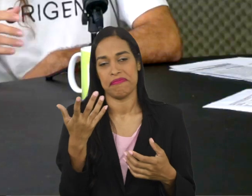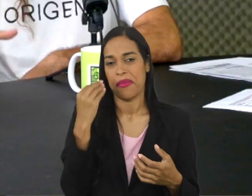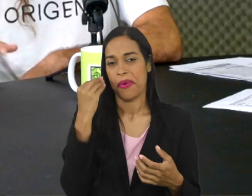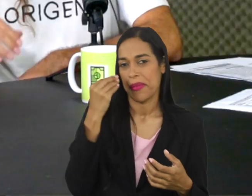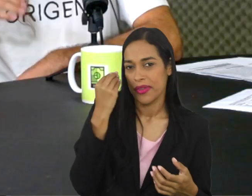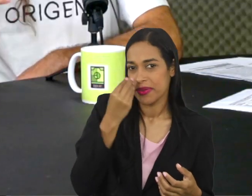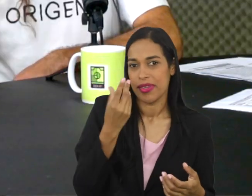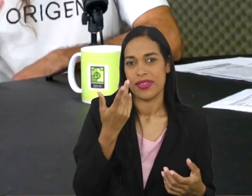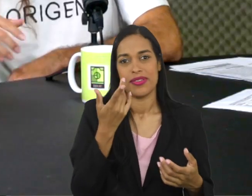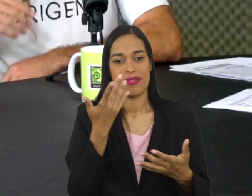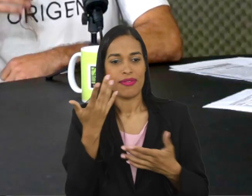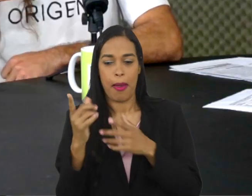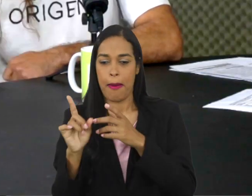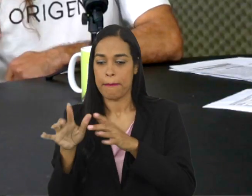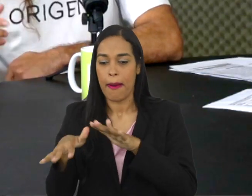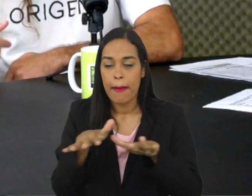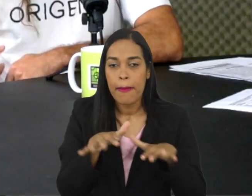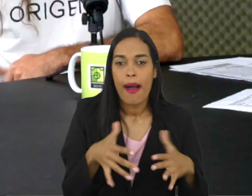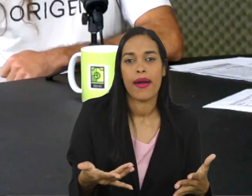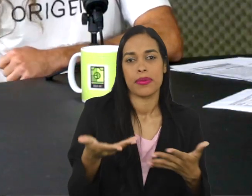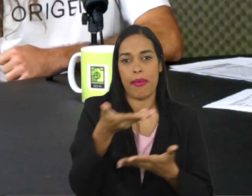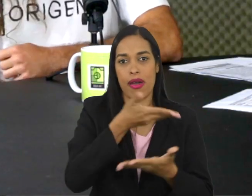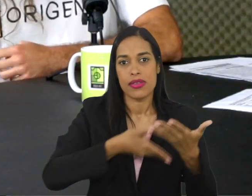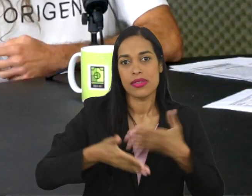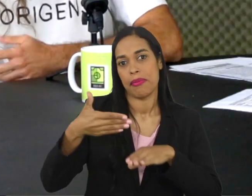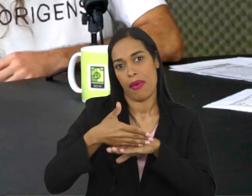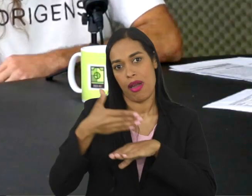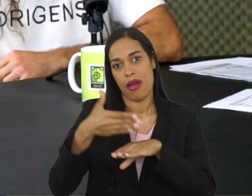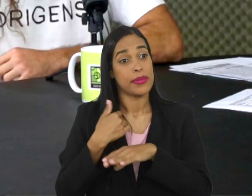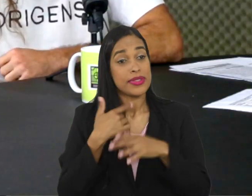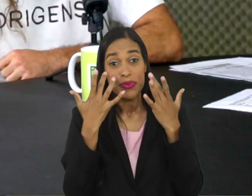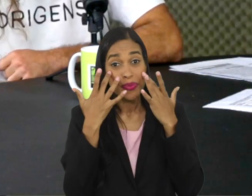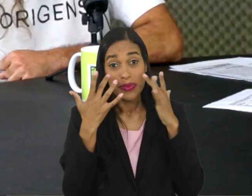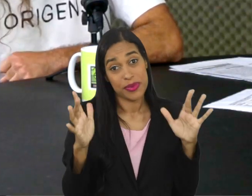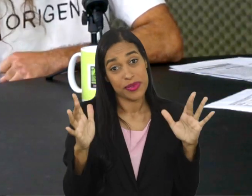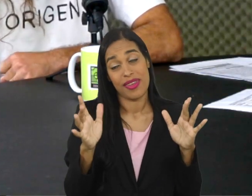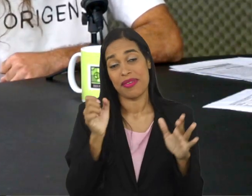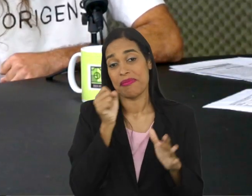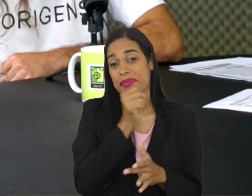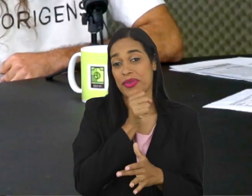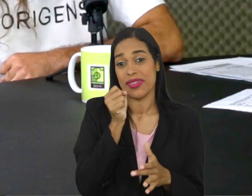aprendizado empírico de estar tocando, de estar participando, mas eu mal sei ler uma partitura.